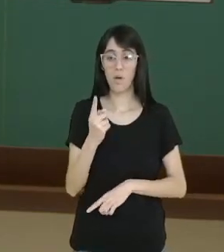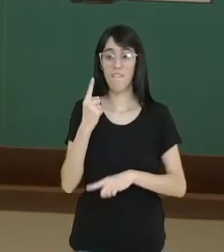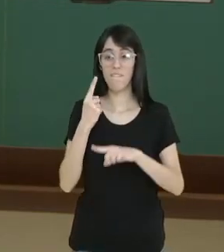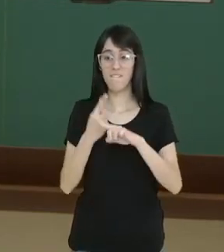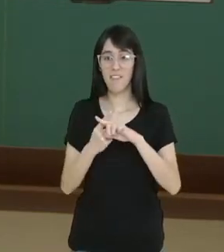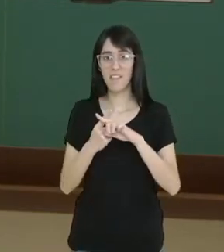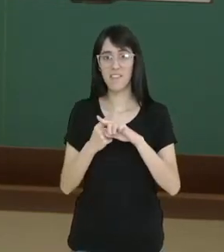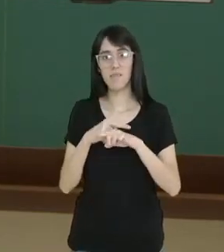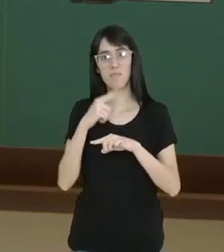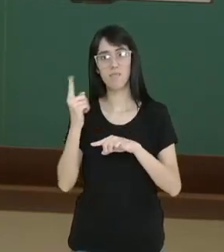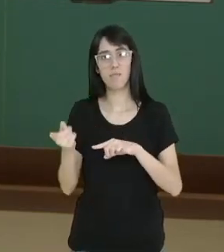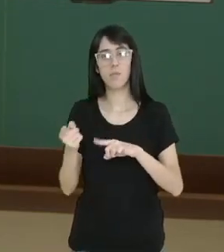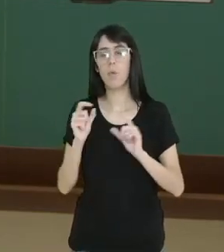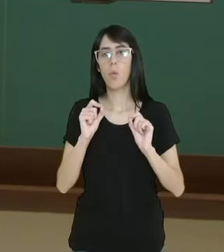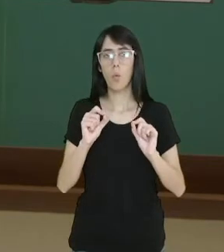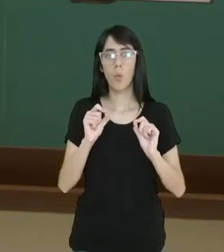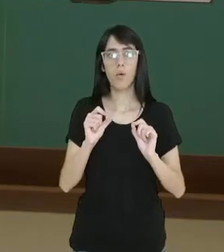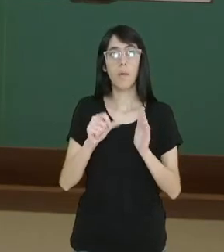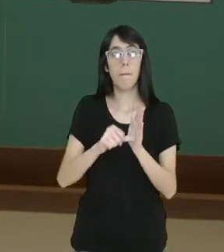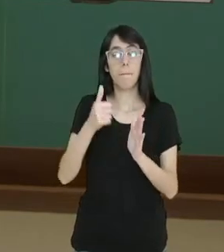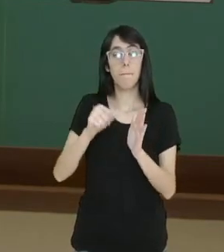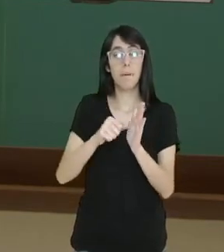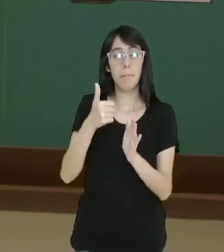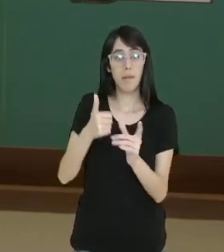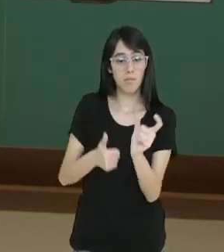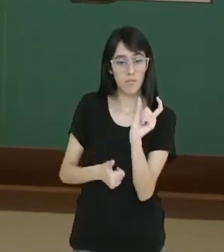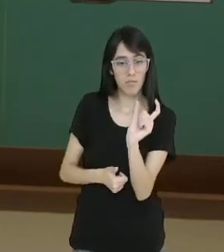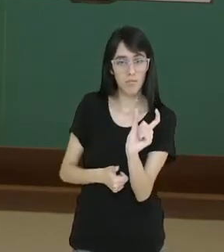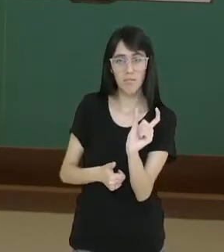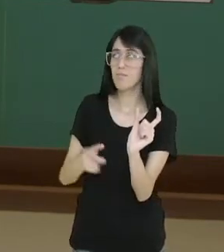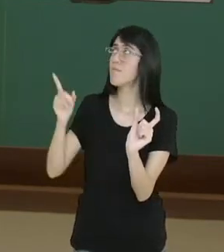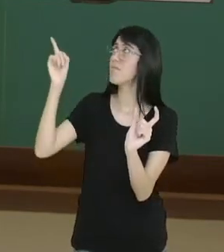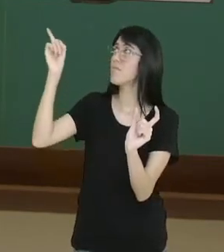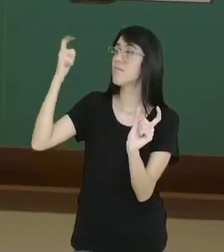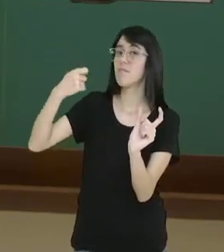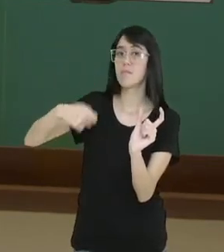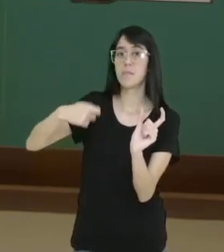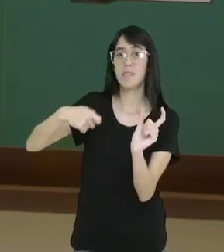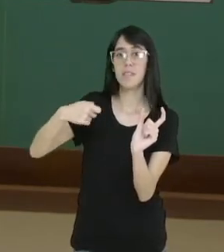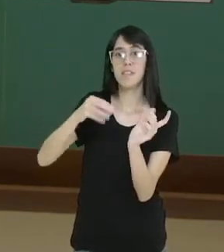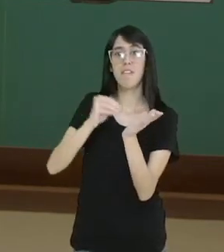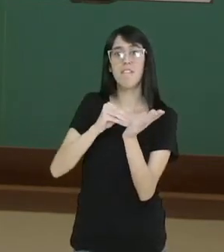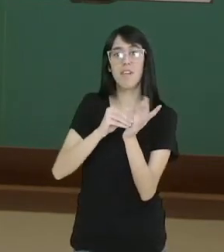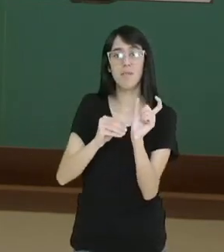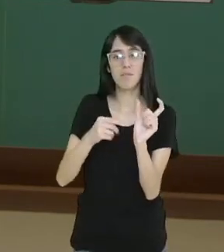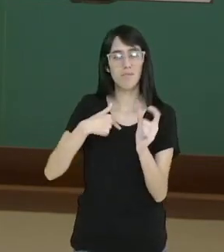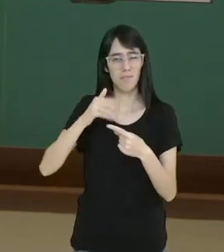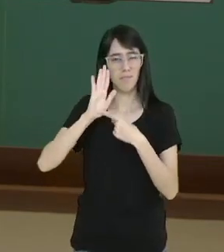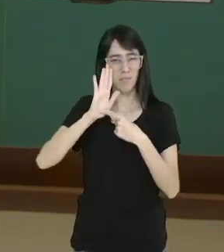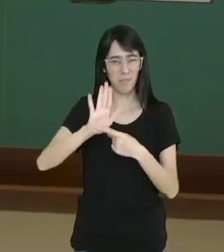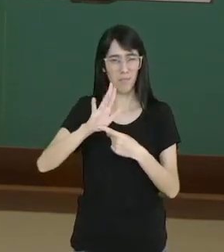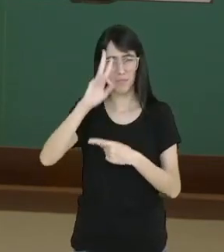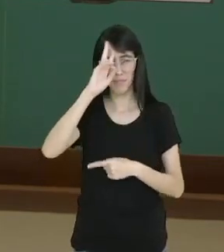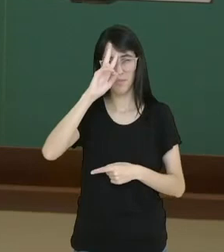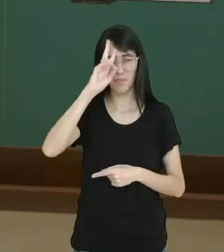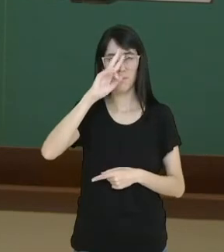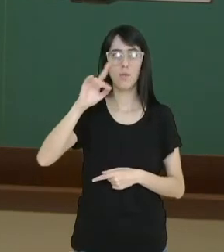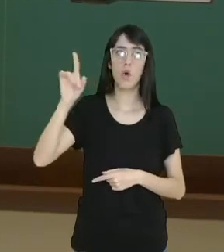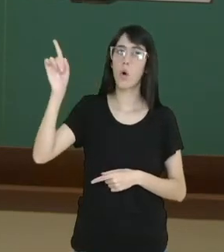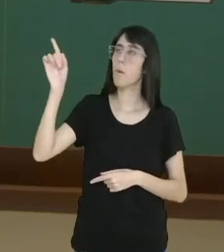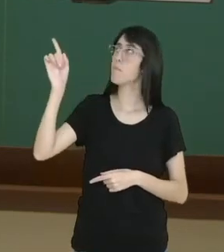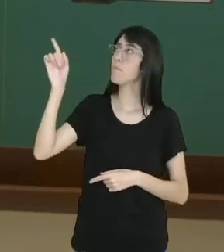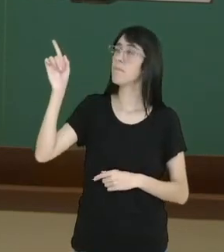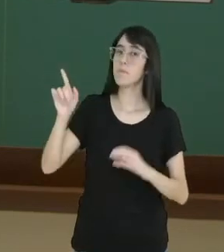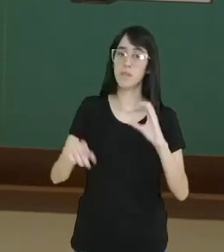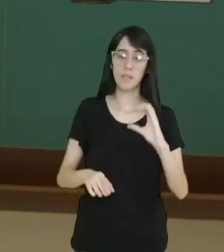Então, se eu determinar essa medidinha aqui, eu já vou ter uma das projeções. E é a colinha que eu deixei aqui, né? Então, olha lá o que eu tenho.